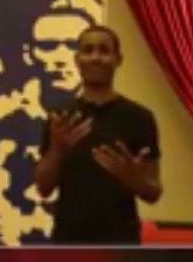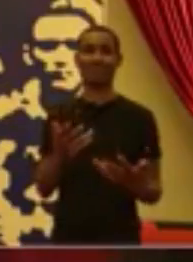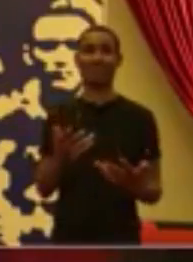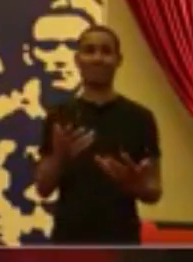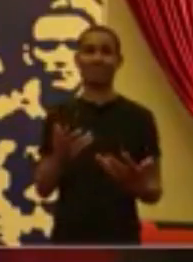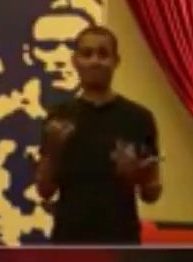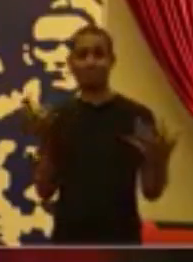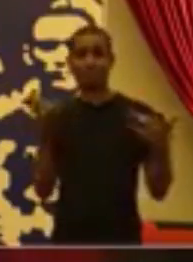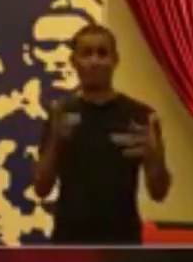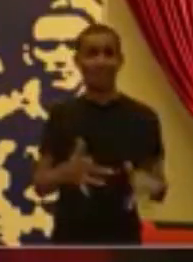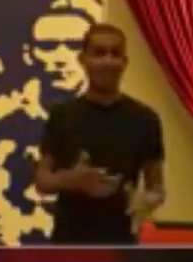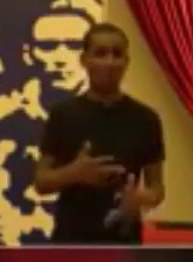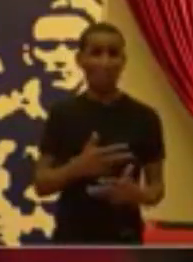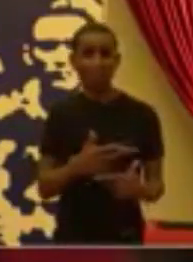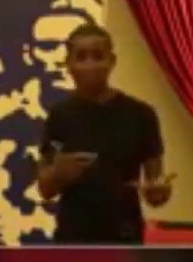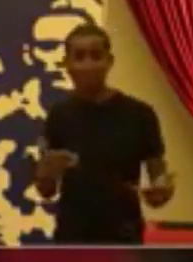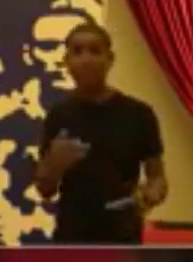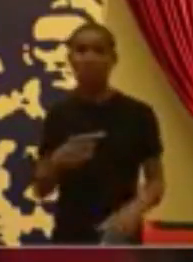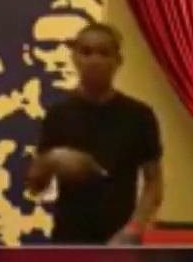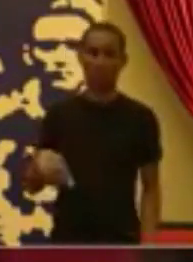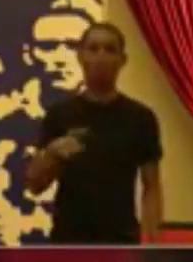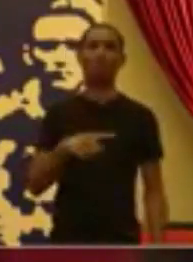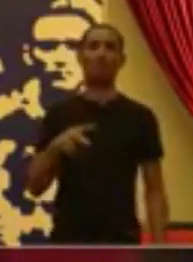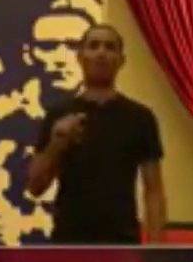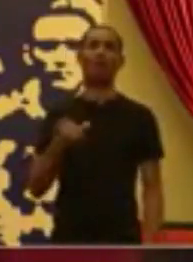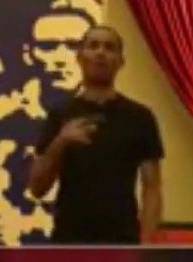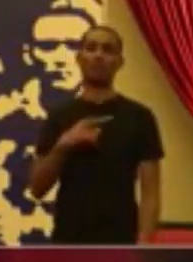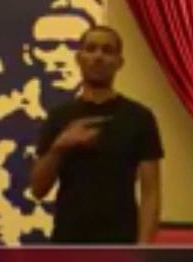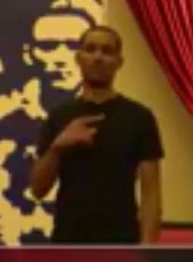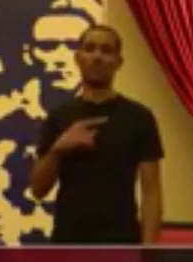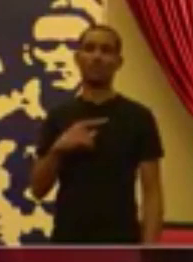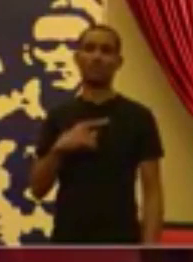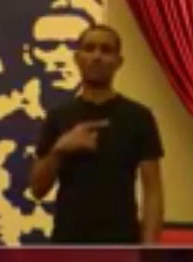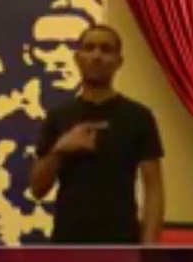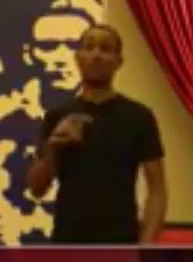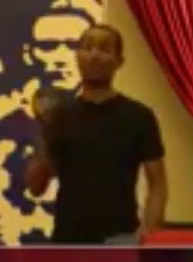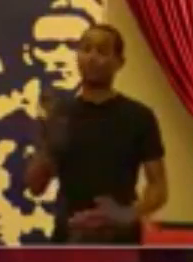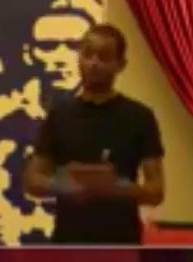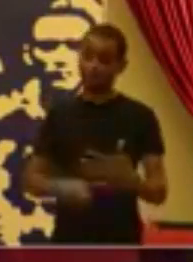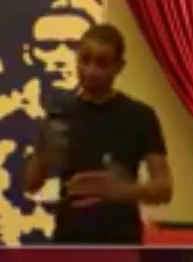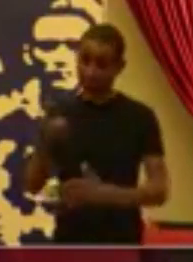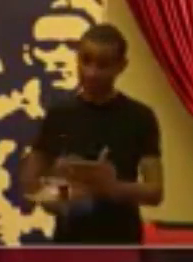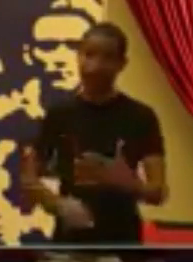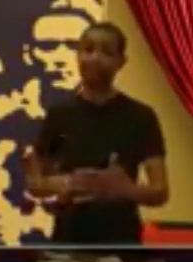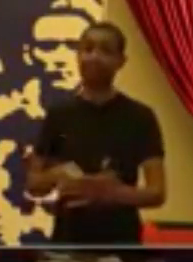algo que teremos que